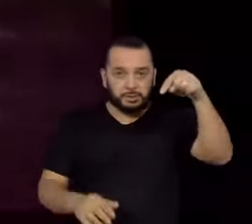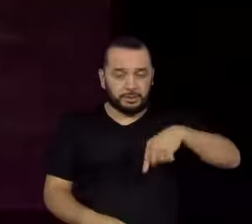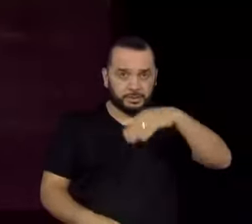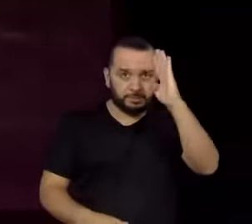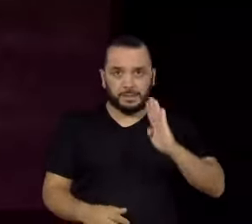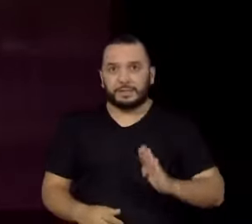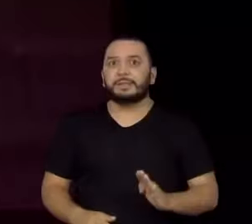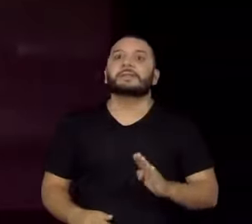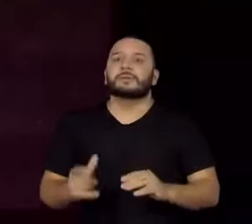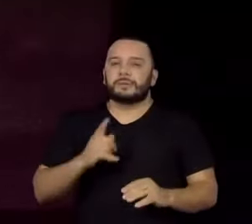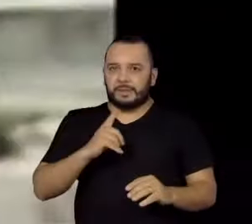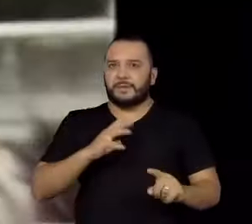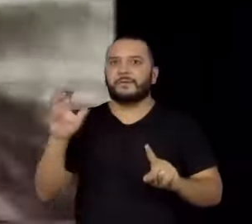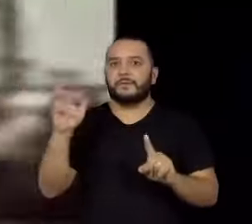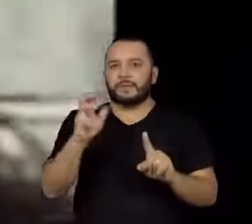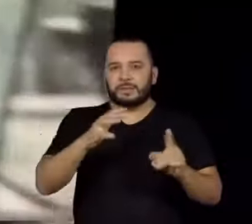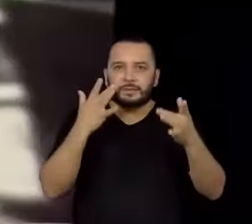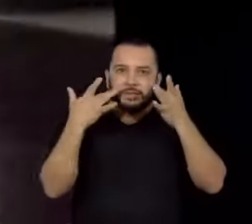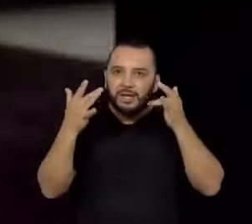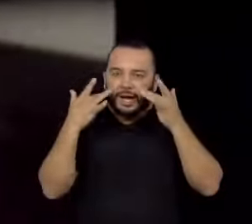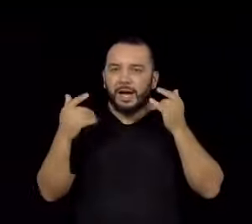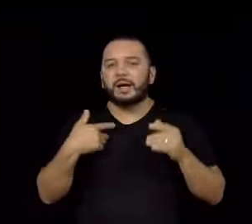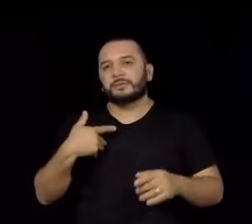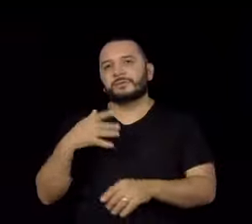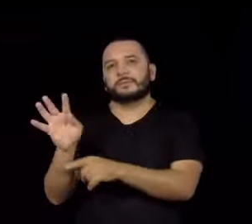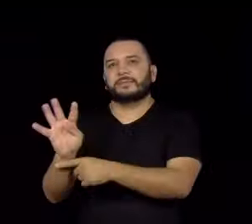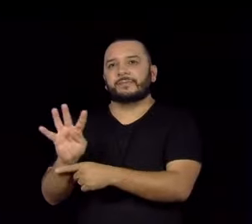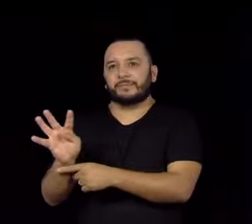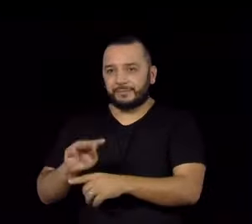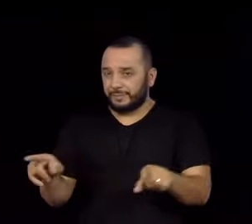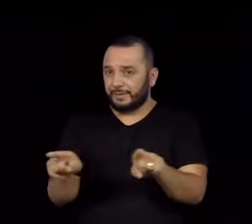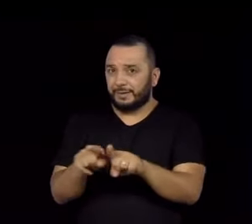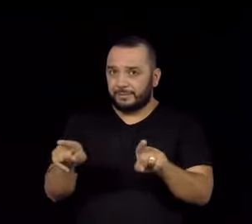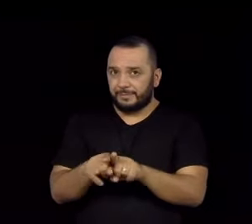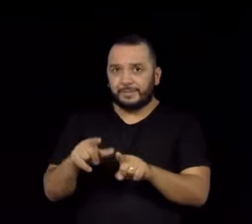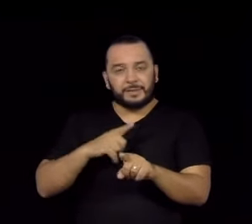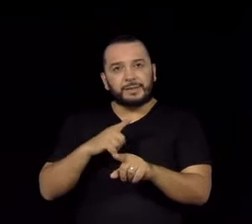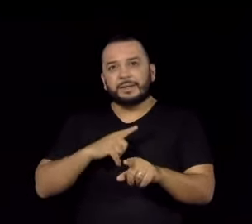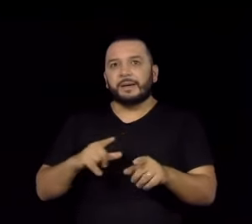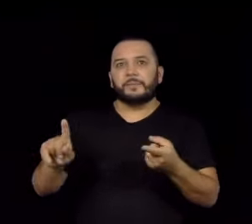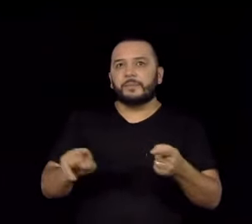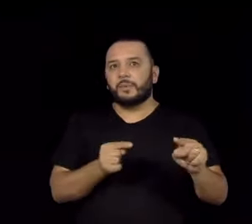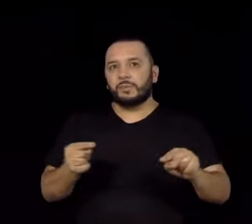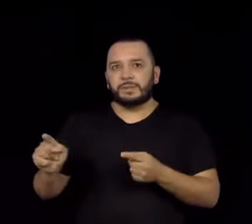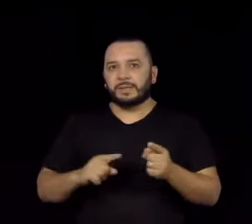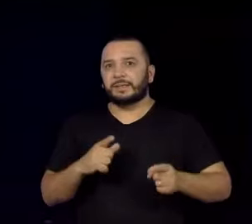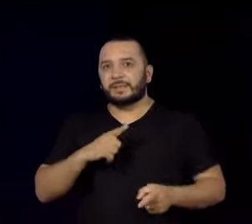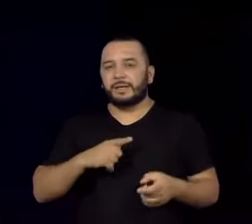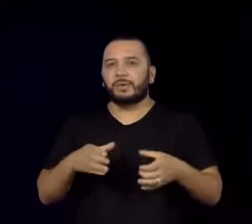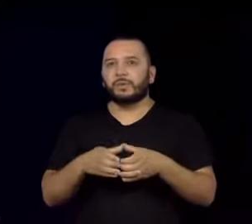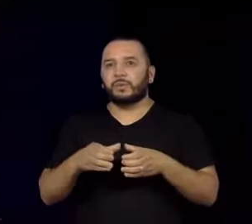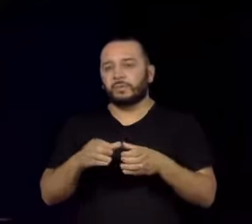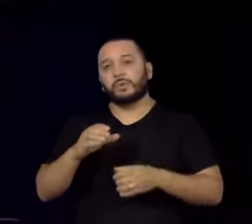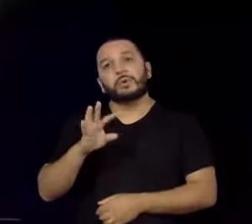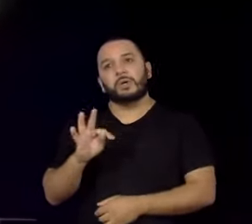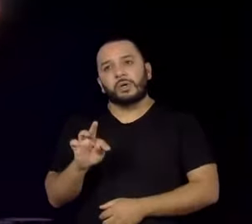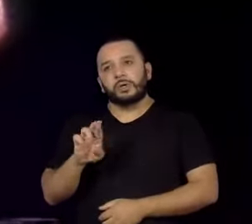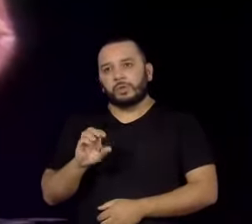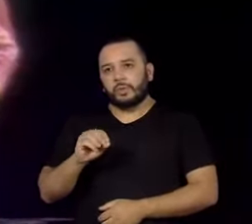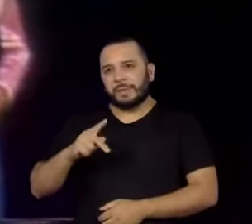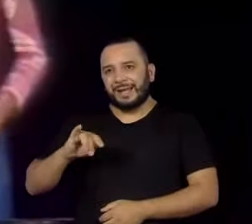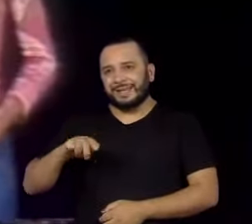o impacto chegou ao teatro, ao cinema e, notadamente, à música, com o surgimento do tropicalismo, em que